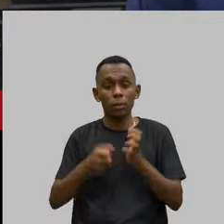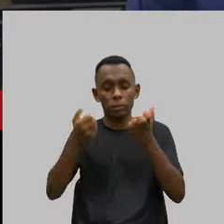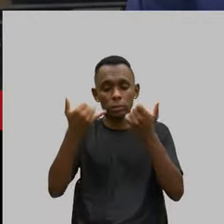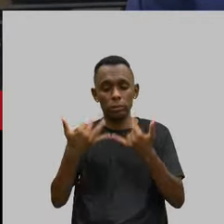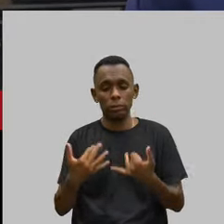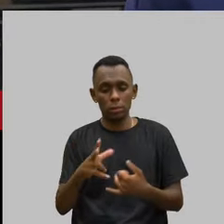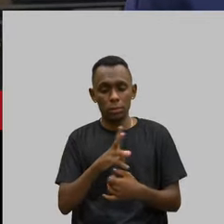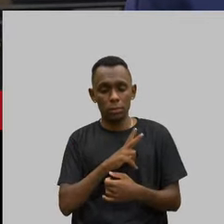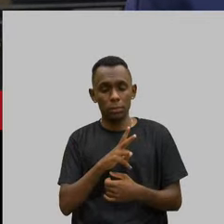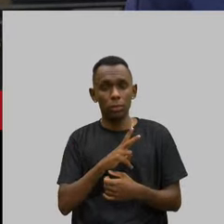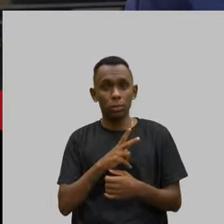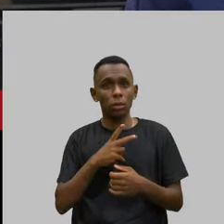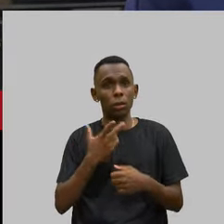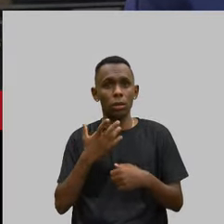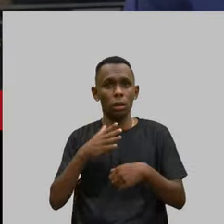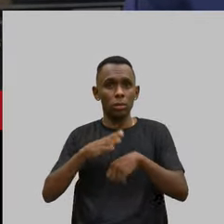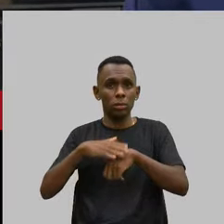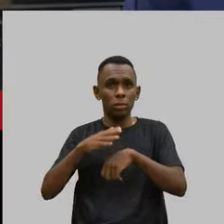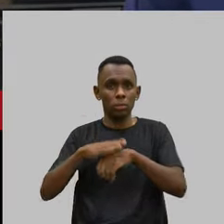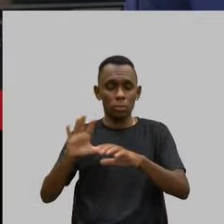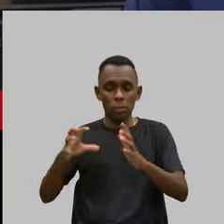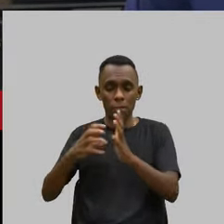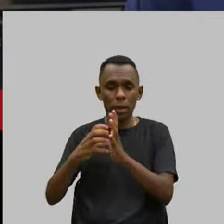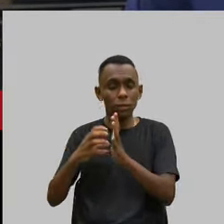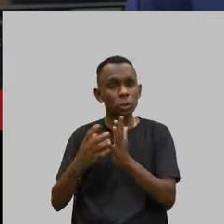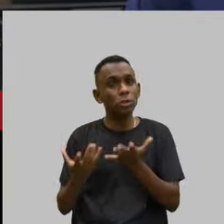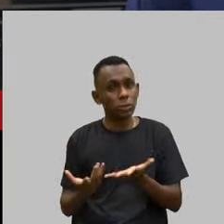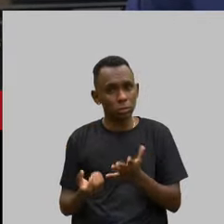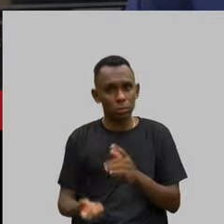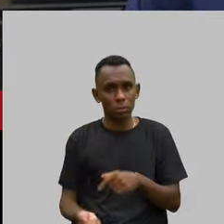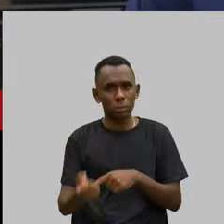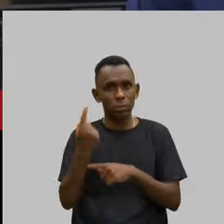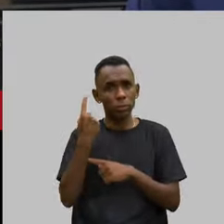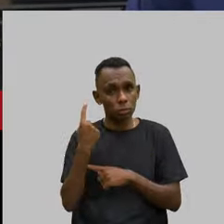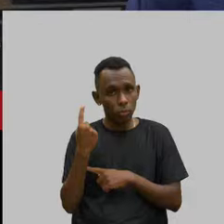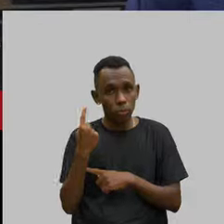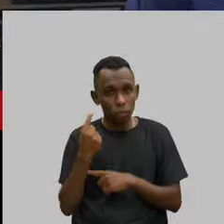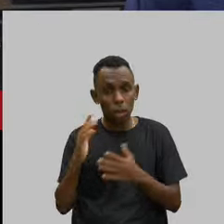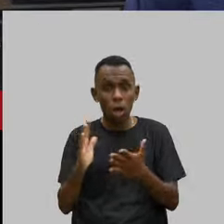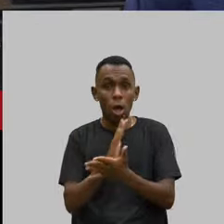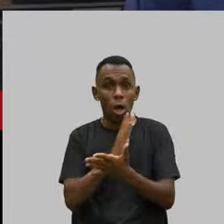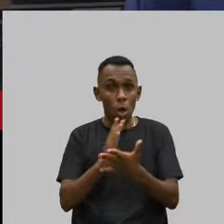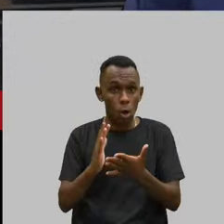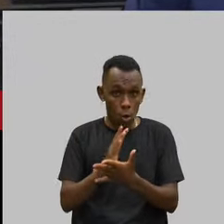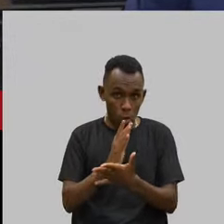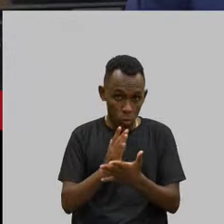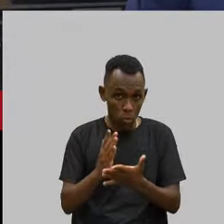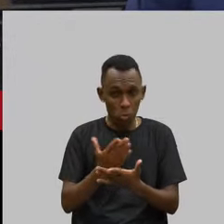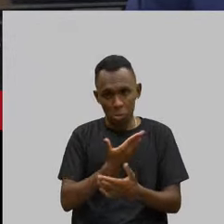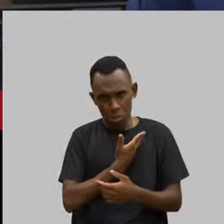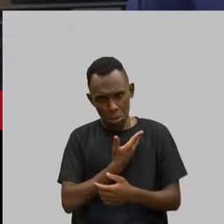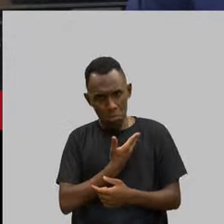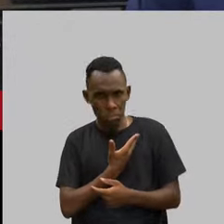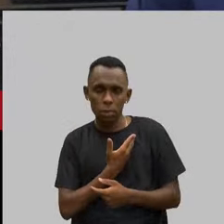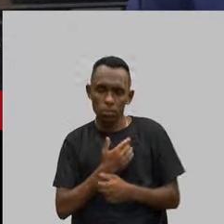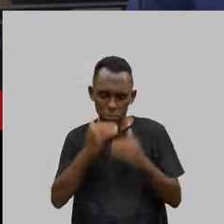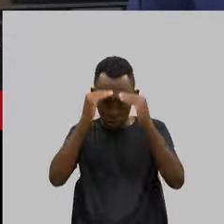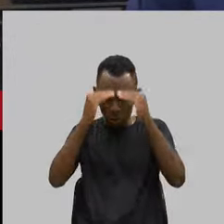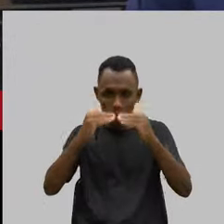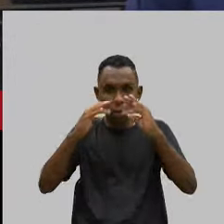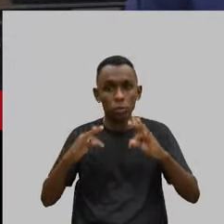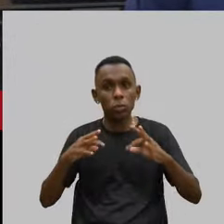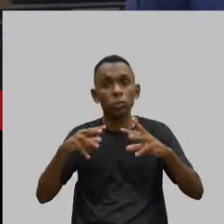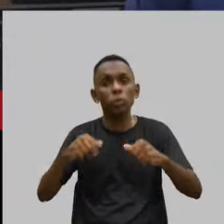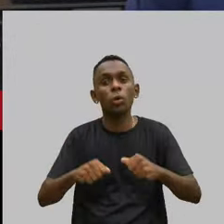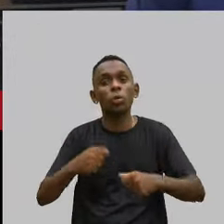a função dele aqui no no legislativo e lamentavelmente alguns colegas Ao qual eu respeito todos e quando eu faço o